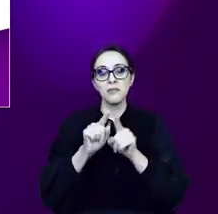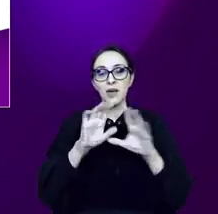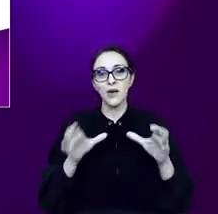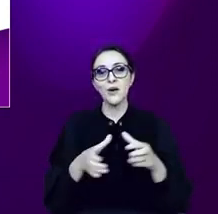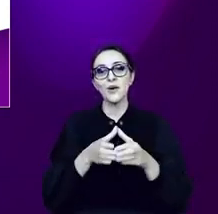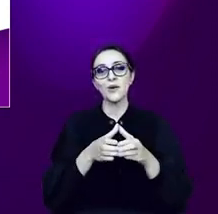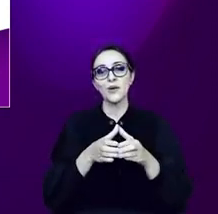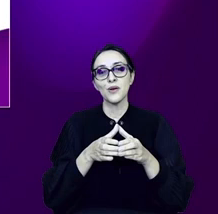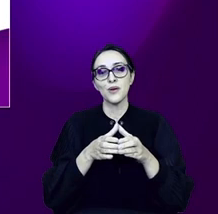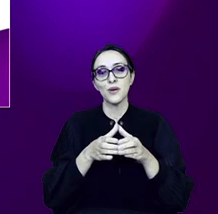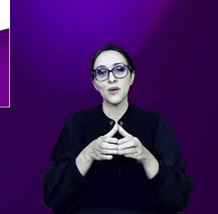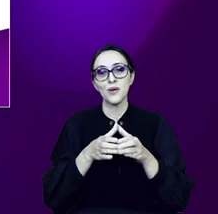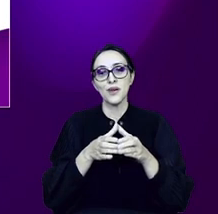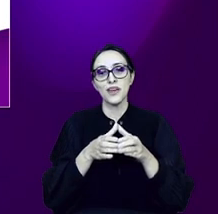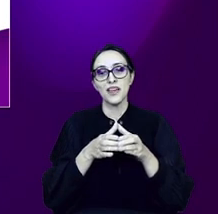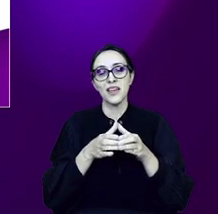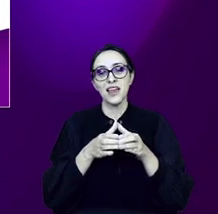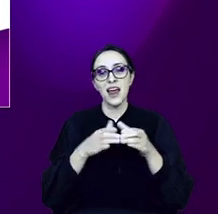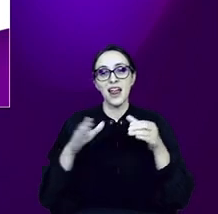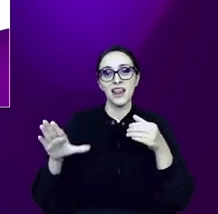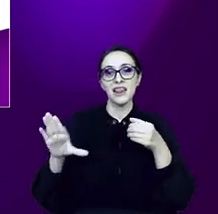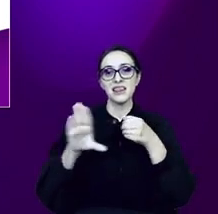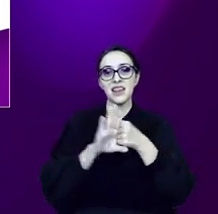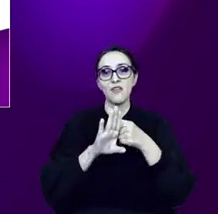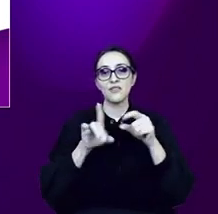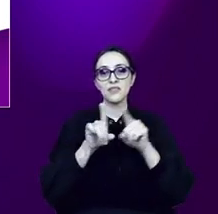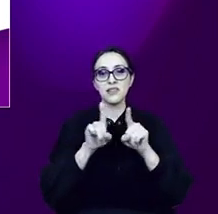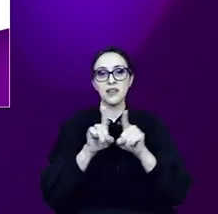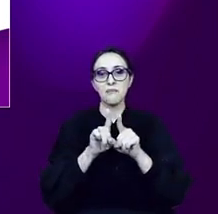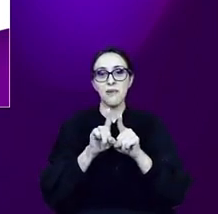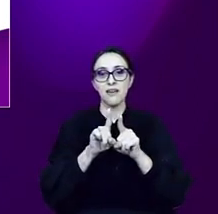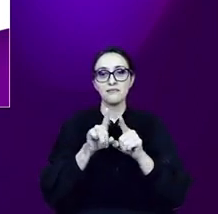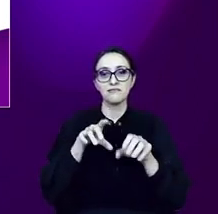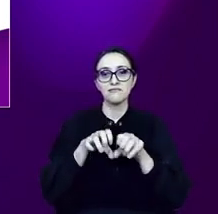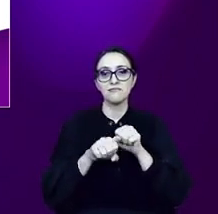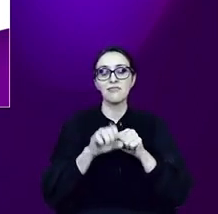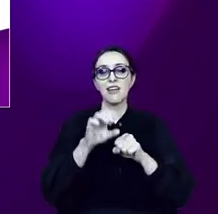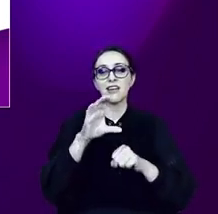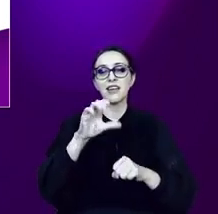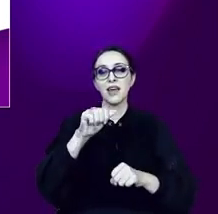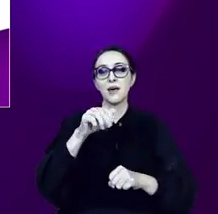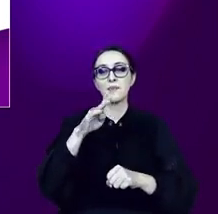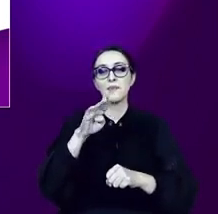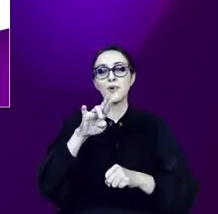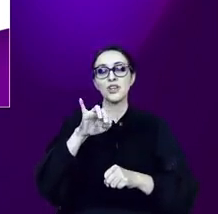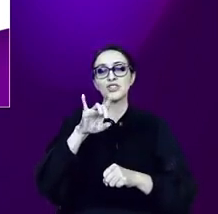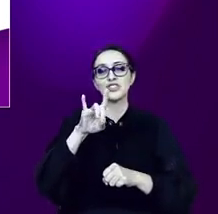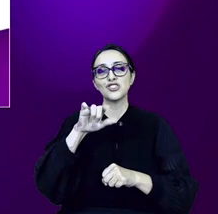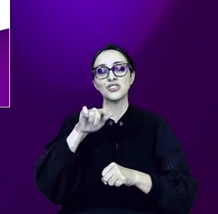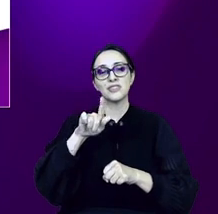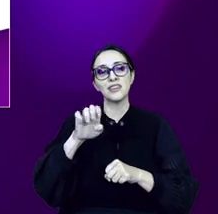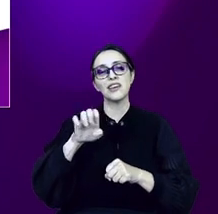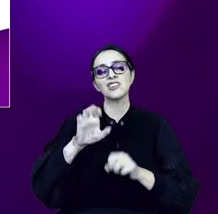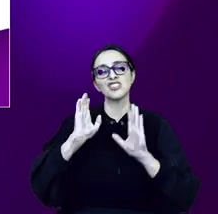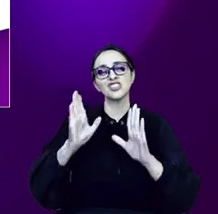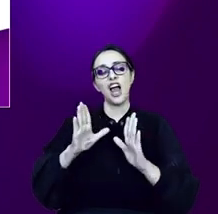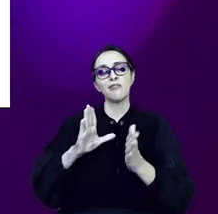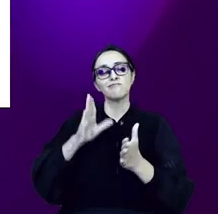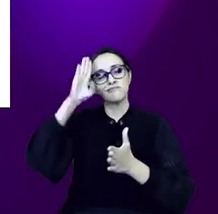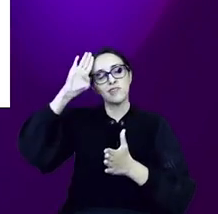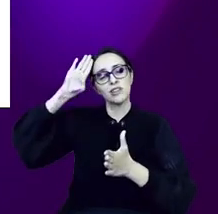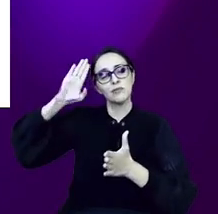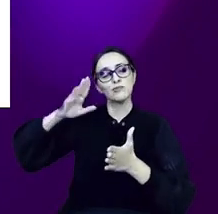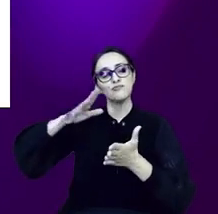grupo de neurotrauma da Universidade de Cambridge, com o qual a gente tem colaborado academicamente há cerca de alguns anos. Para falar sobre